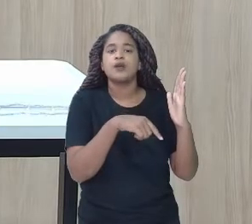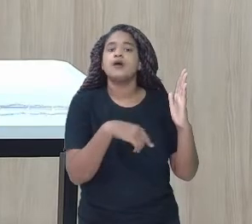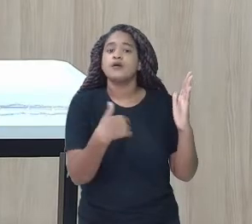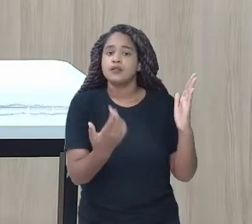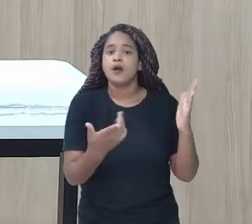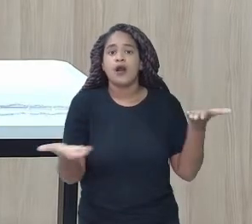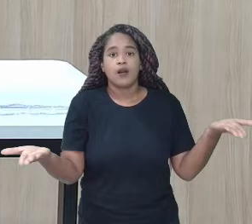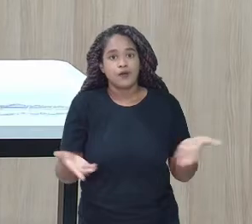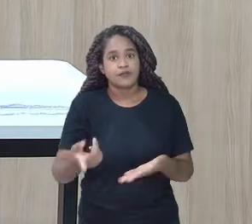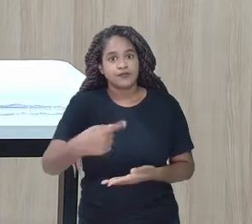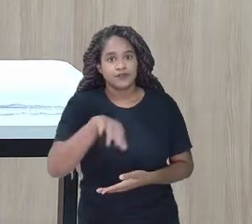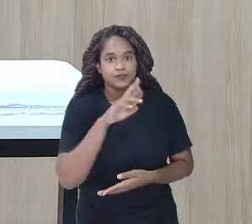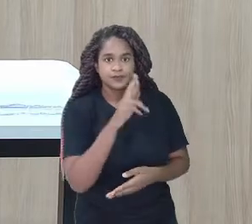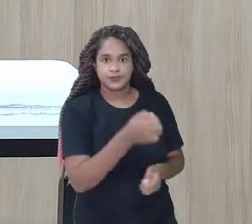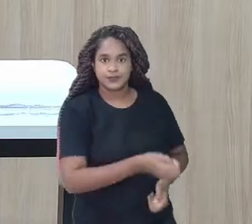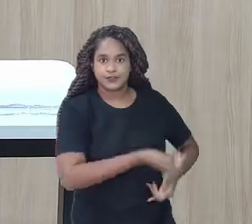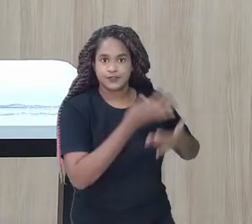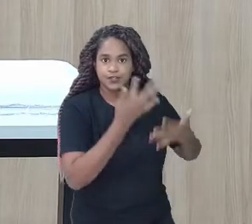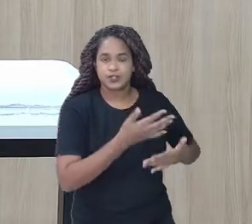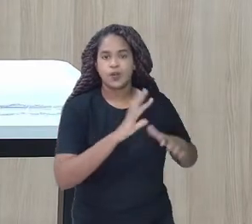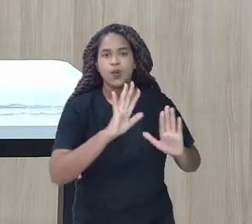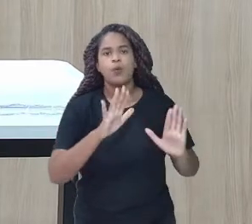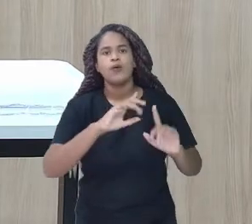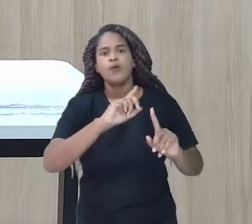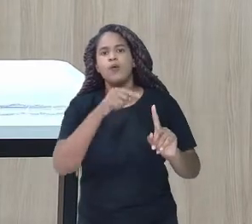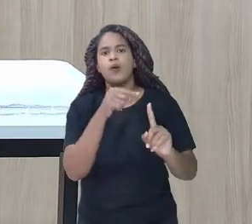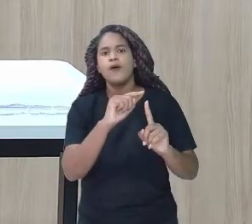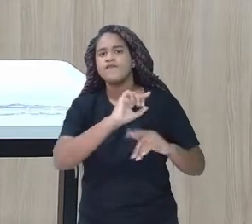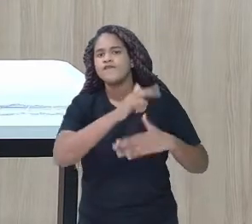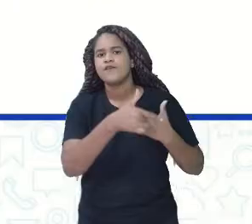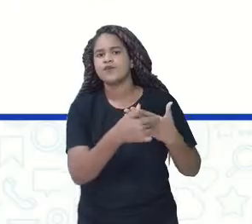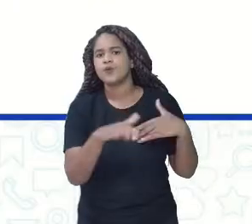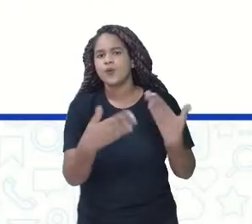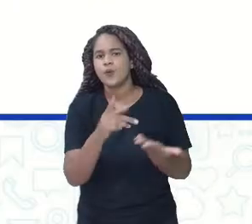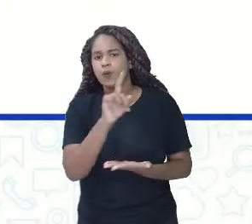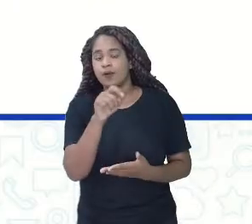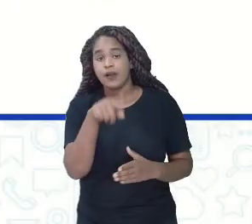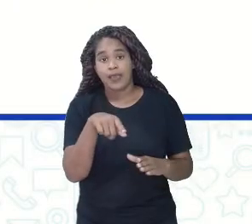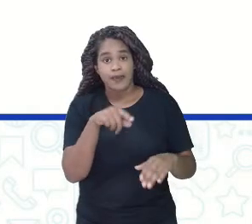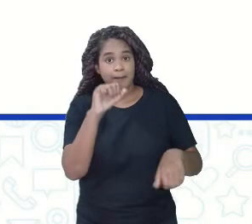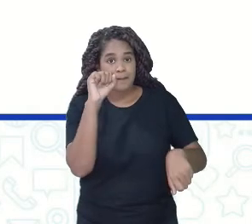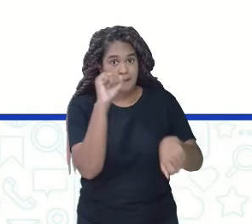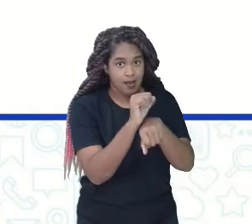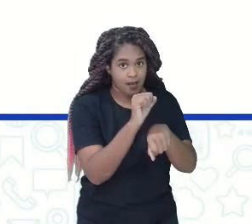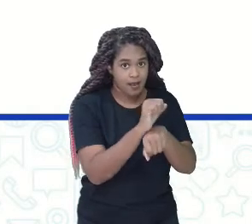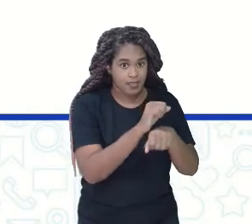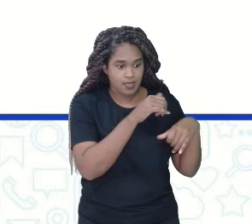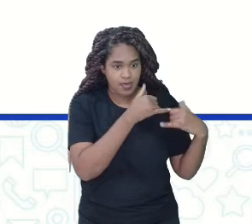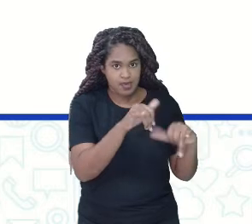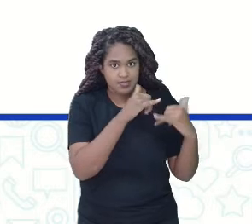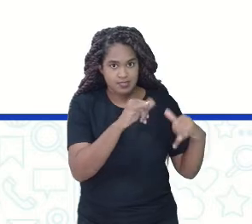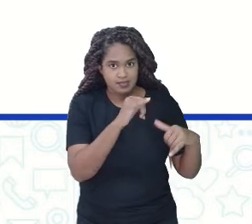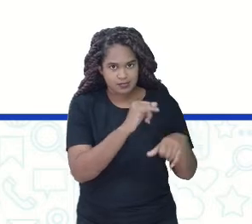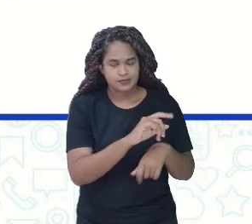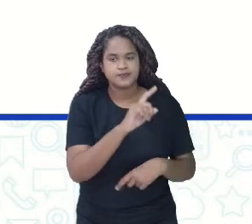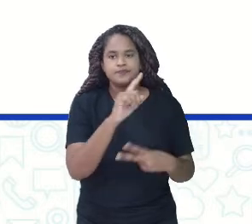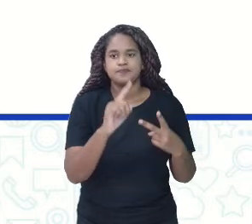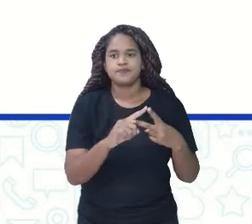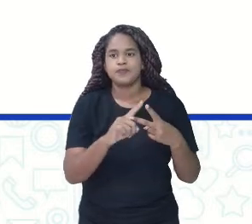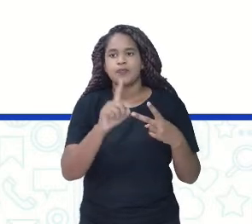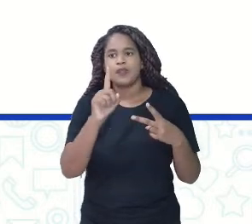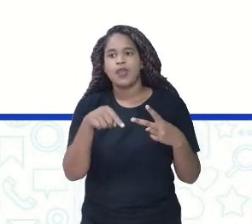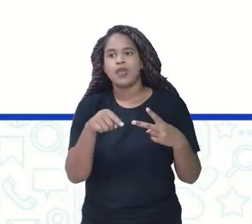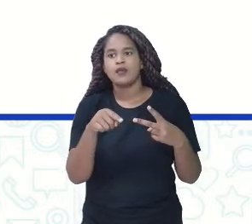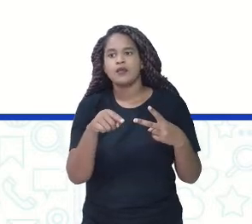agora, viu? A função dos interruptores é interromper a passagem da corrente elétrica, é permitir